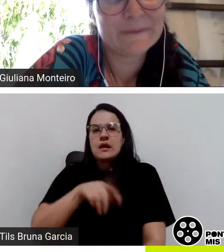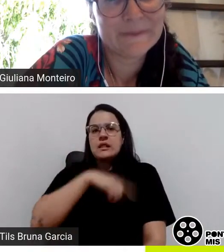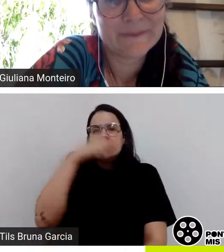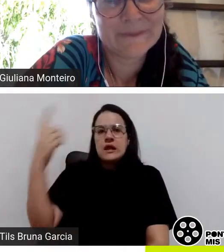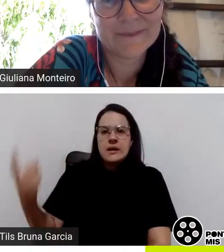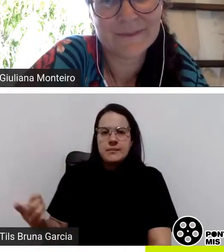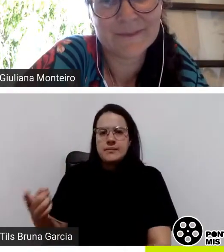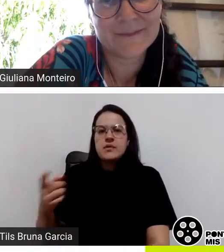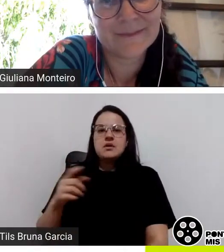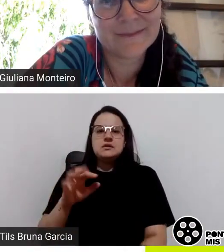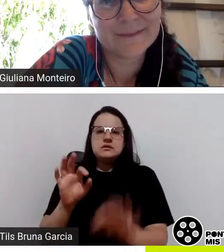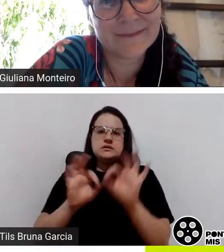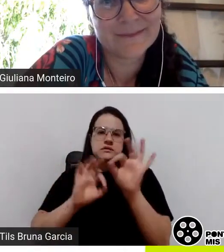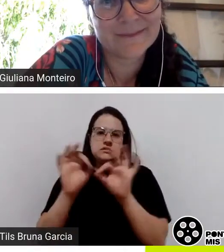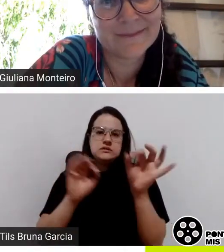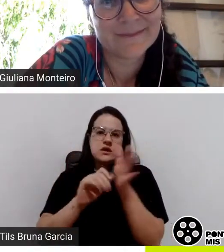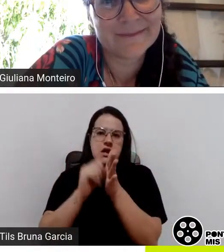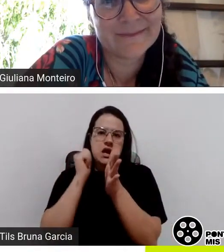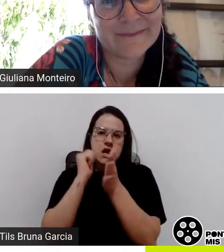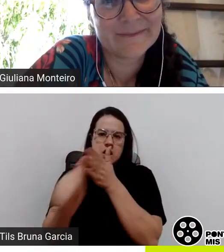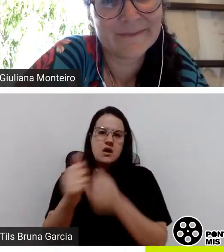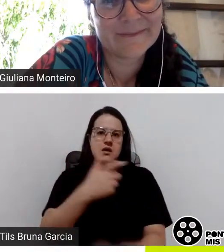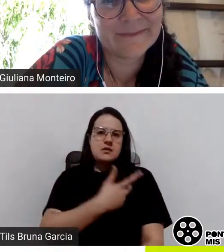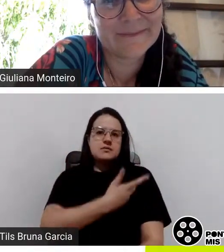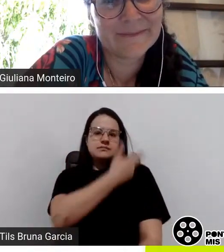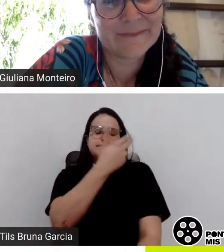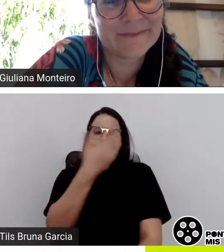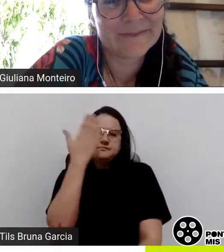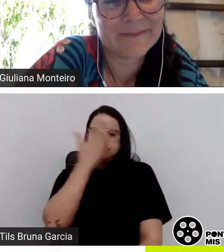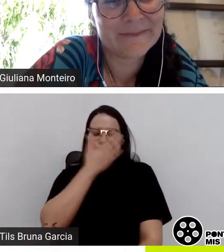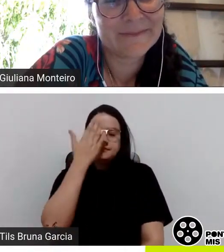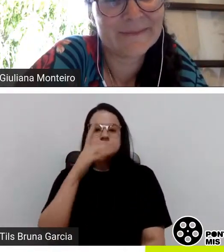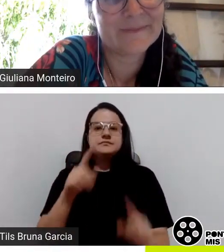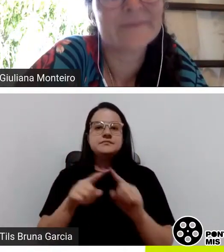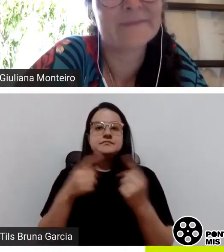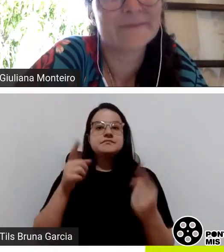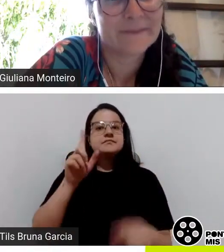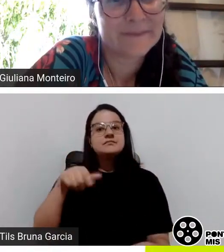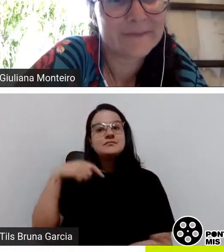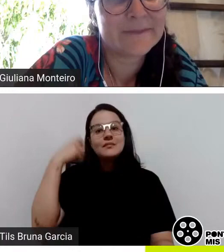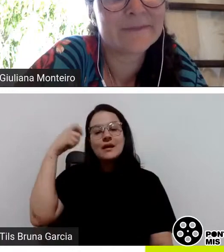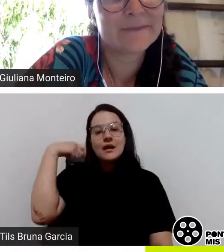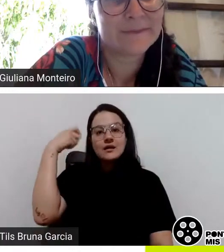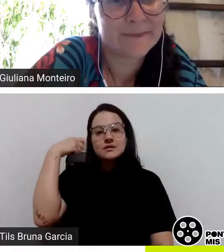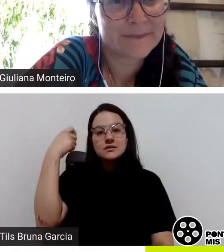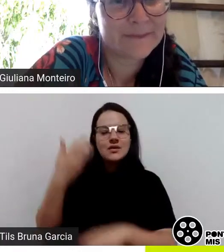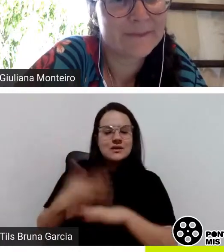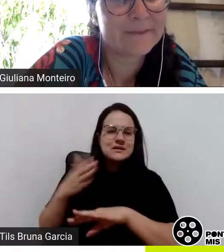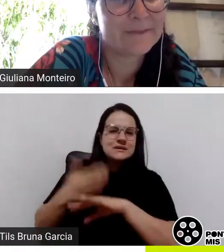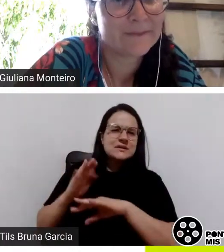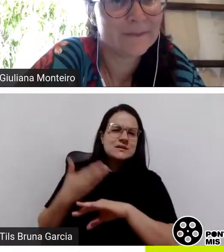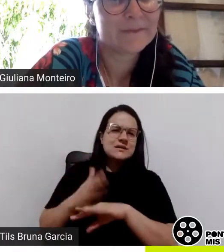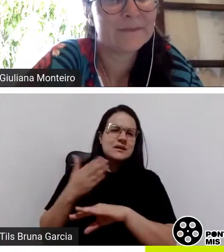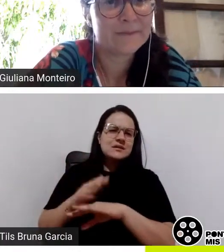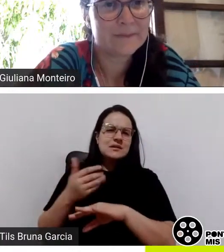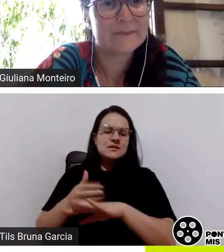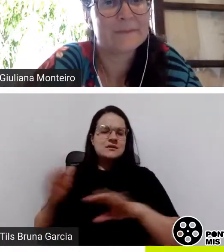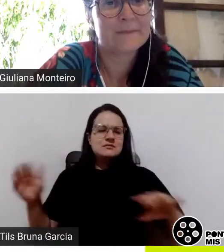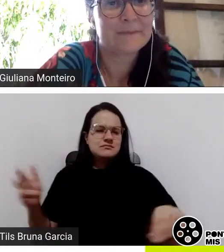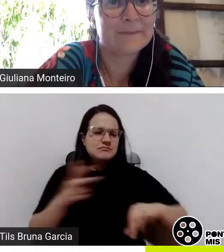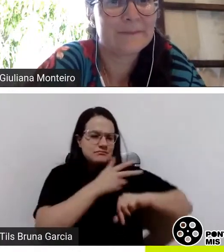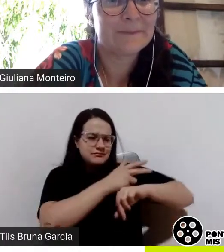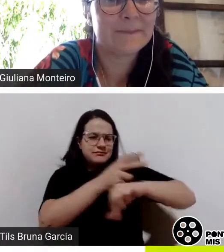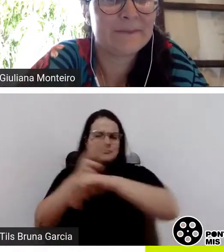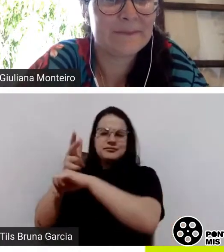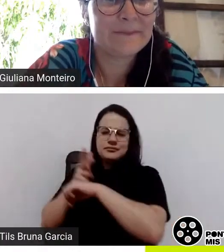depois apagou-se tá, o casaco rasgado, ninguém viu. Mas é um jogo de atores, tu ensaia, ensaia, ensaia, e depois tu filma, sempre